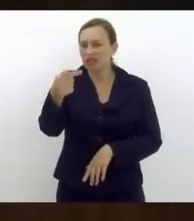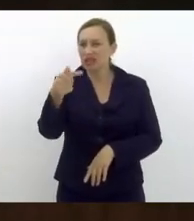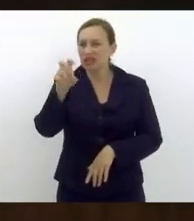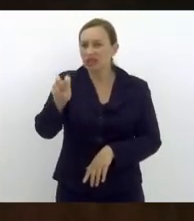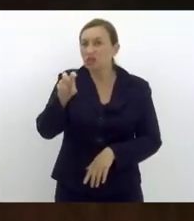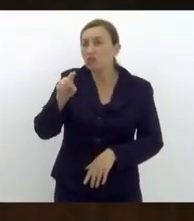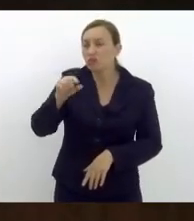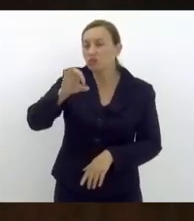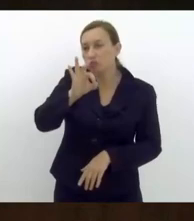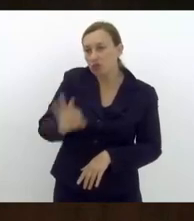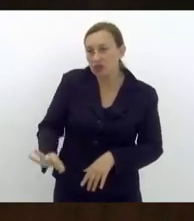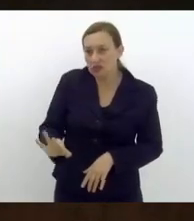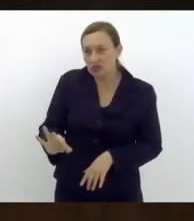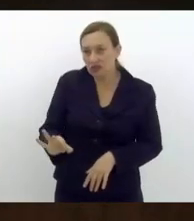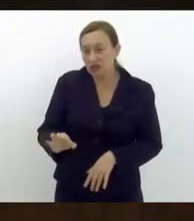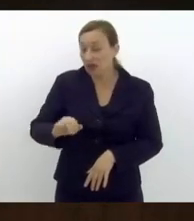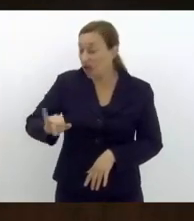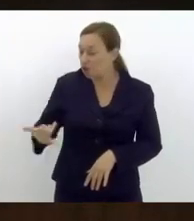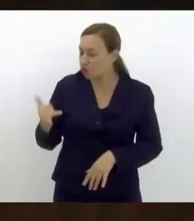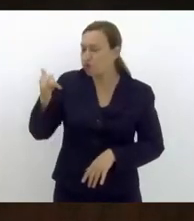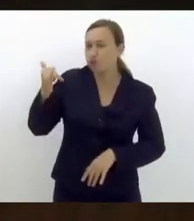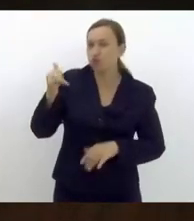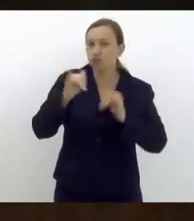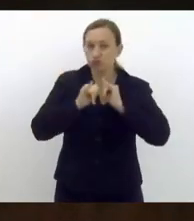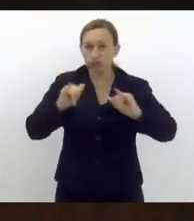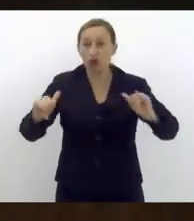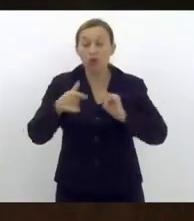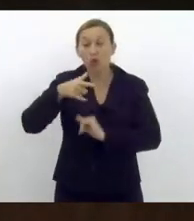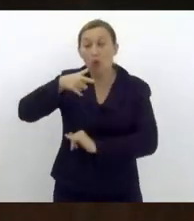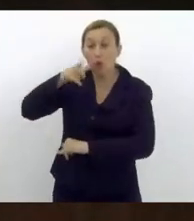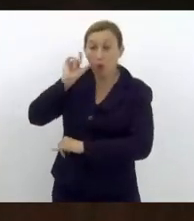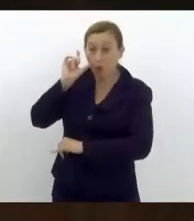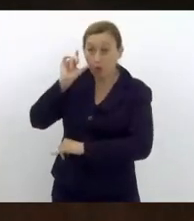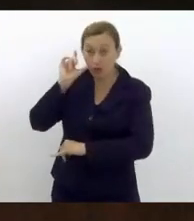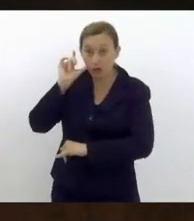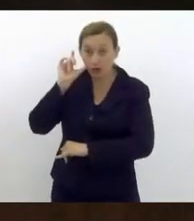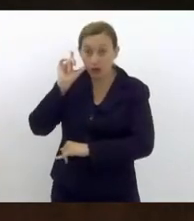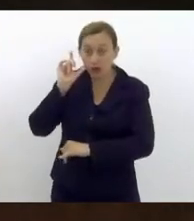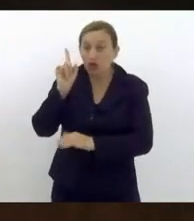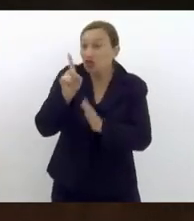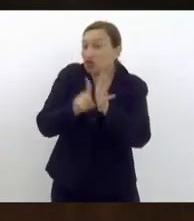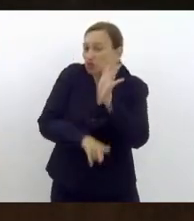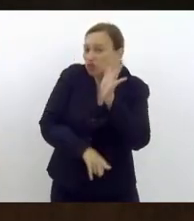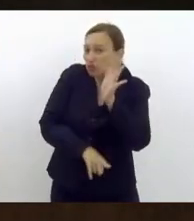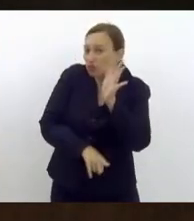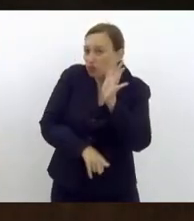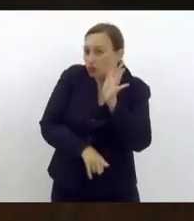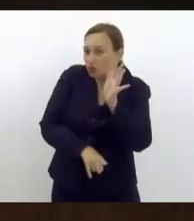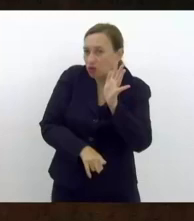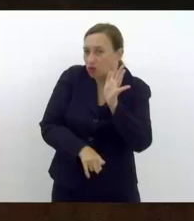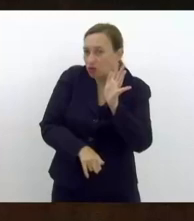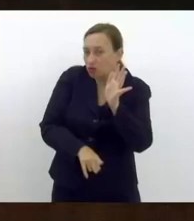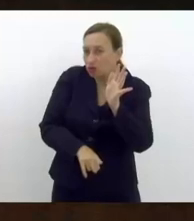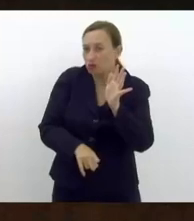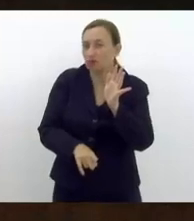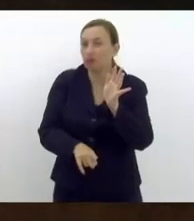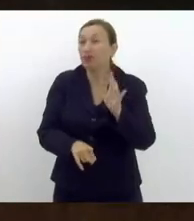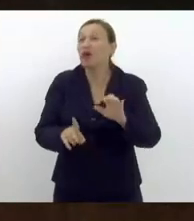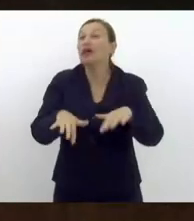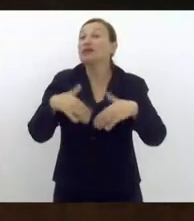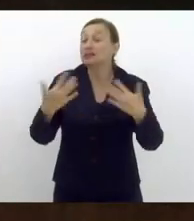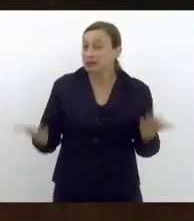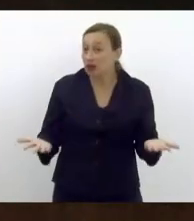13,75%, enquanto a inflação divulgada ontem veio abaixo do esperado pelo mercado. Então,